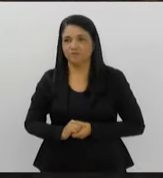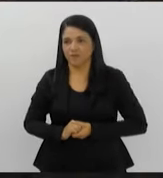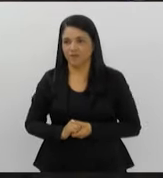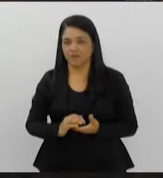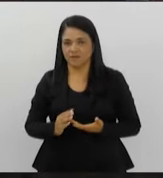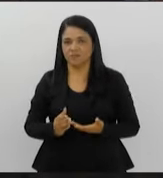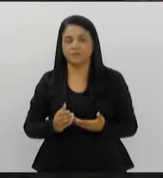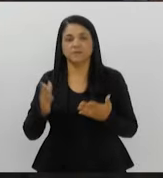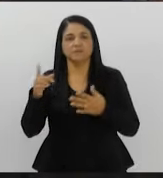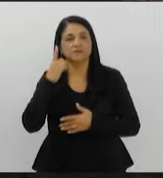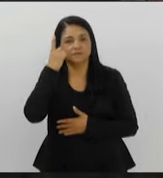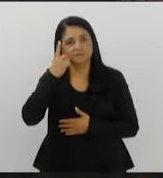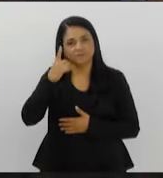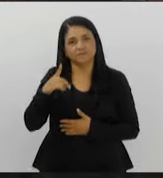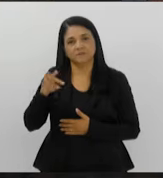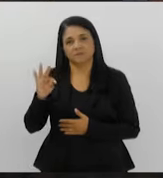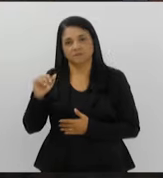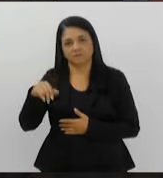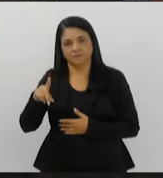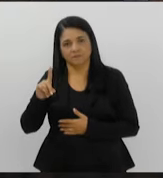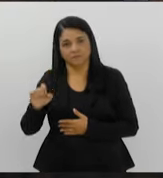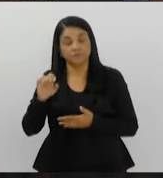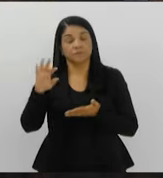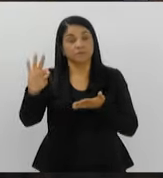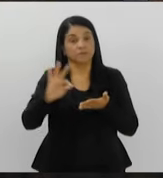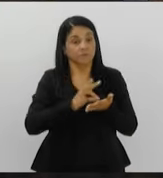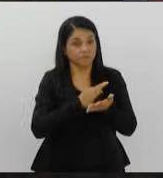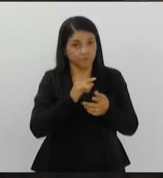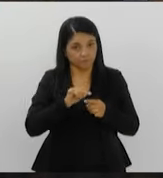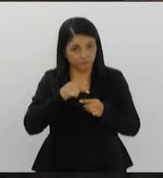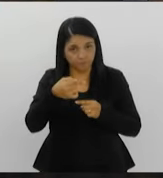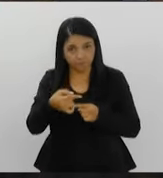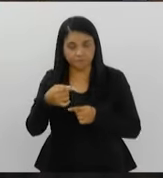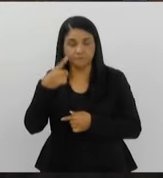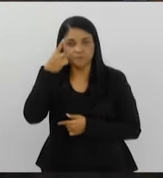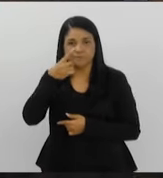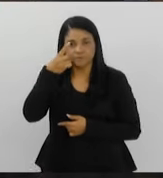Obrigado, deputado Tandy Vieira. Próximo orador inscrito, a deputada Marta Rocha.